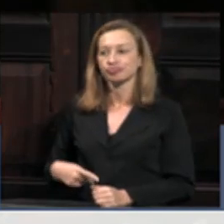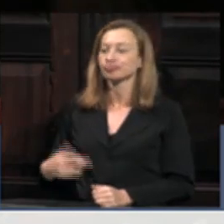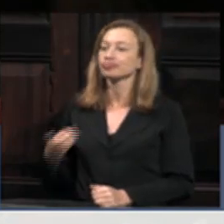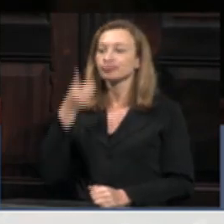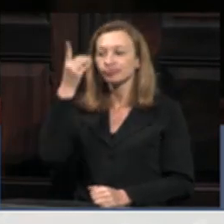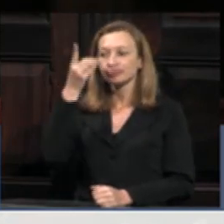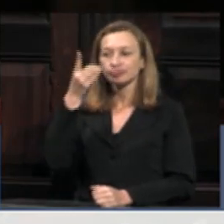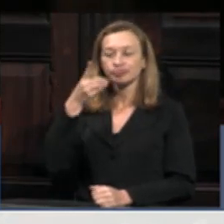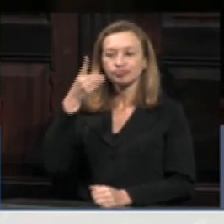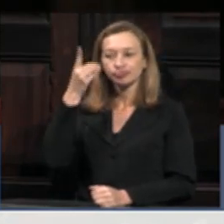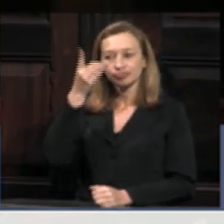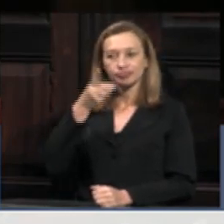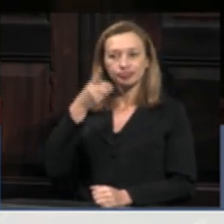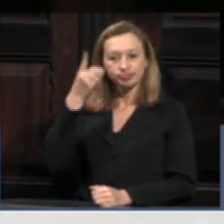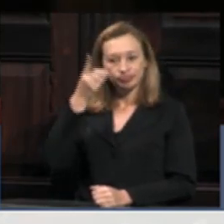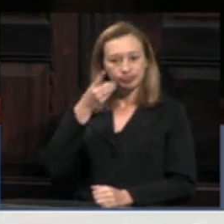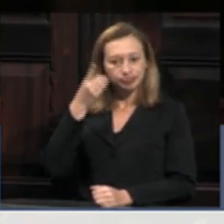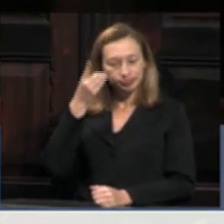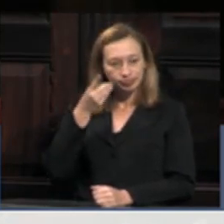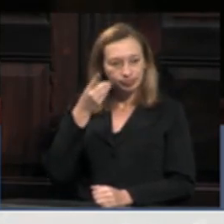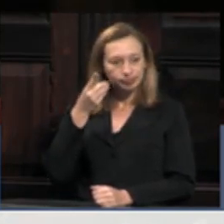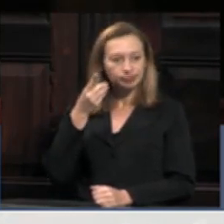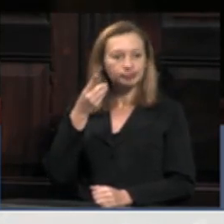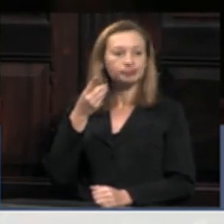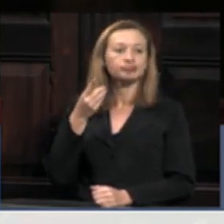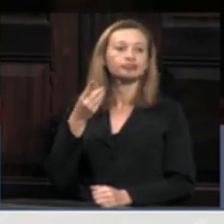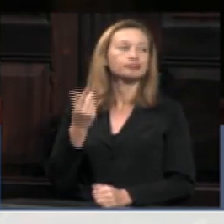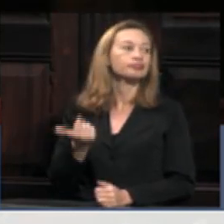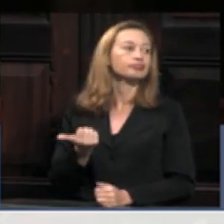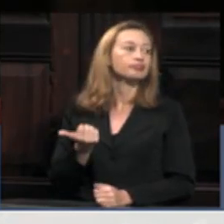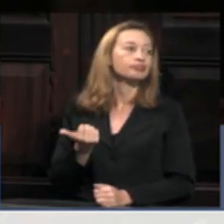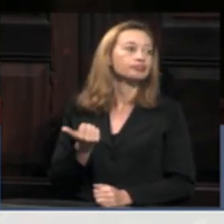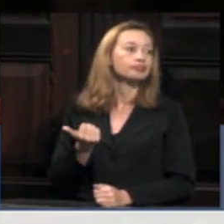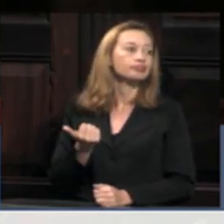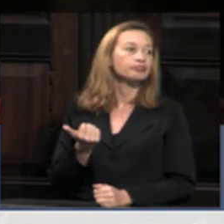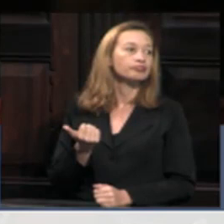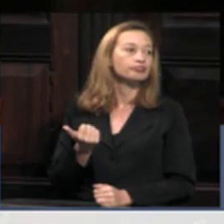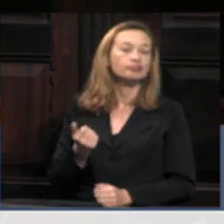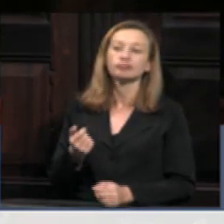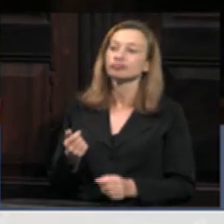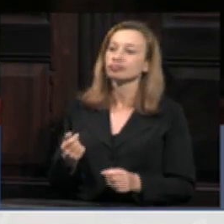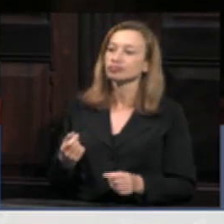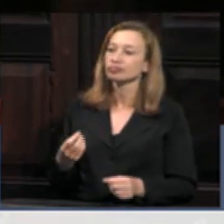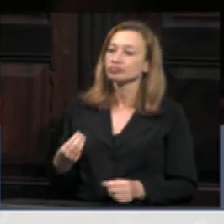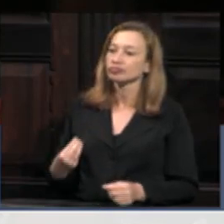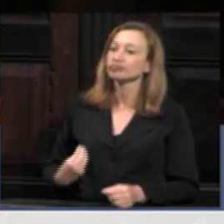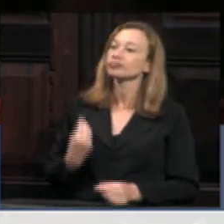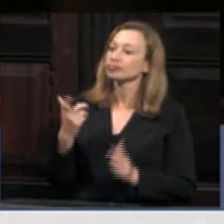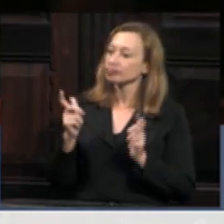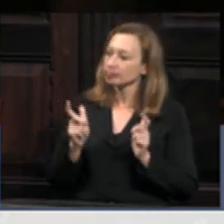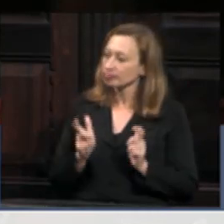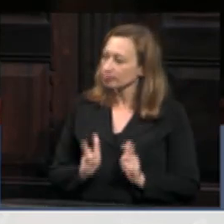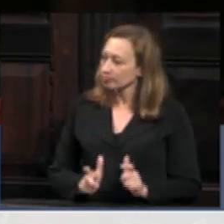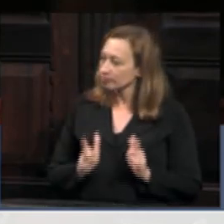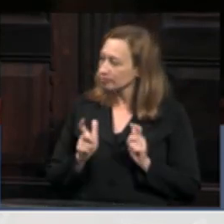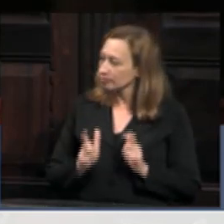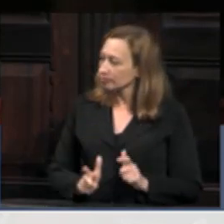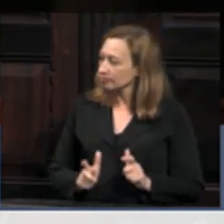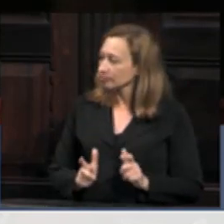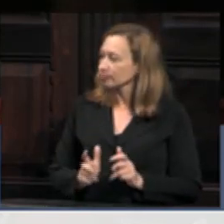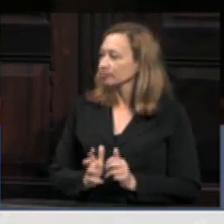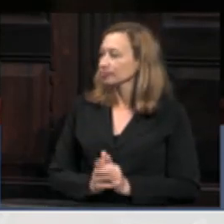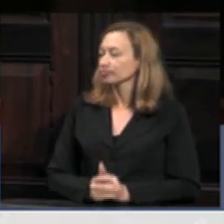senhoras e senhores deputados que ainda resistem aqui em